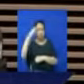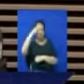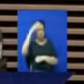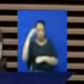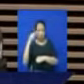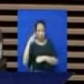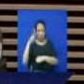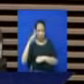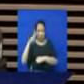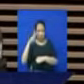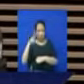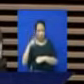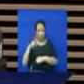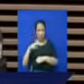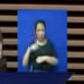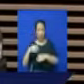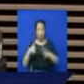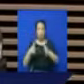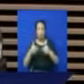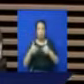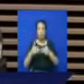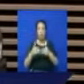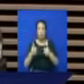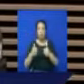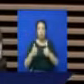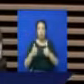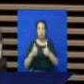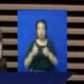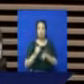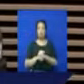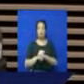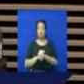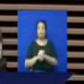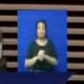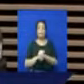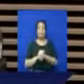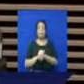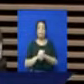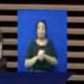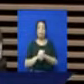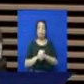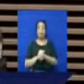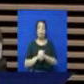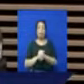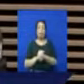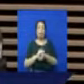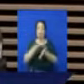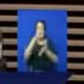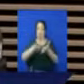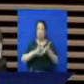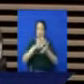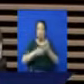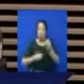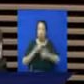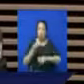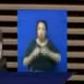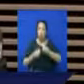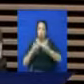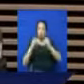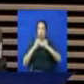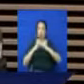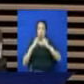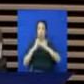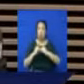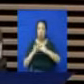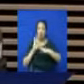que pediu o reconhecimento de unidade pública municipal dessa comunidade, e nós ali ganhamos muitas pessoas